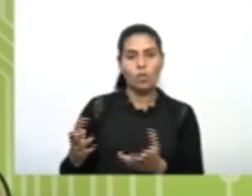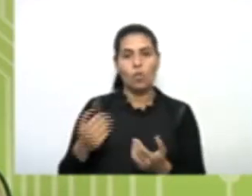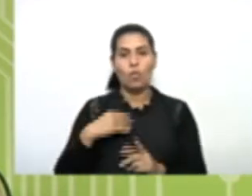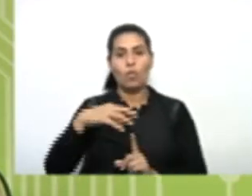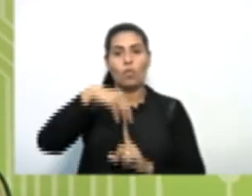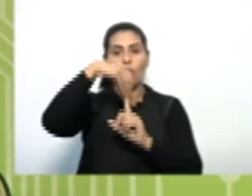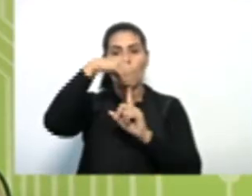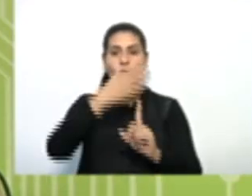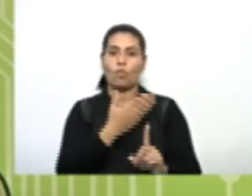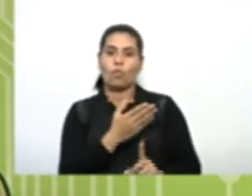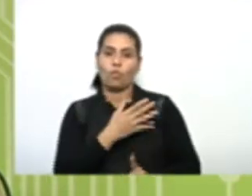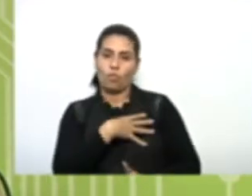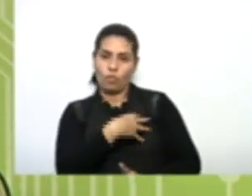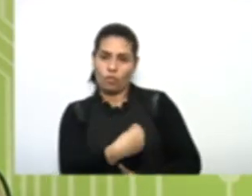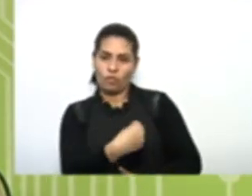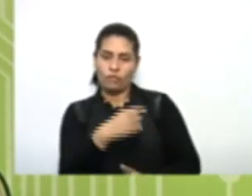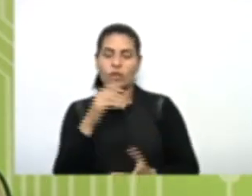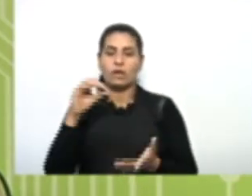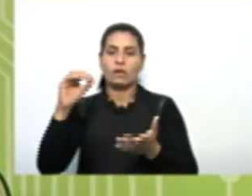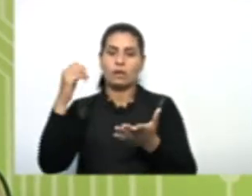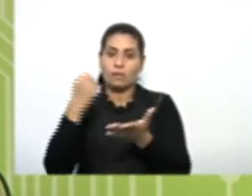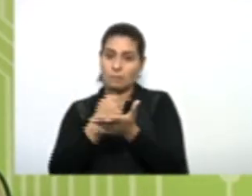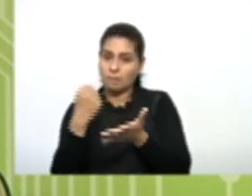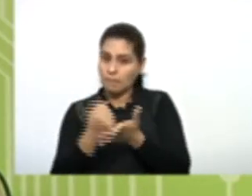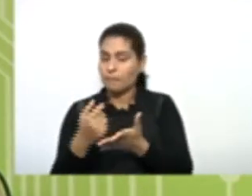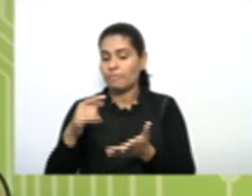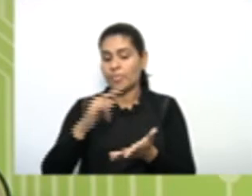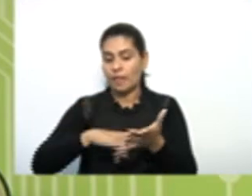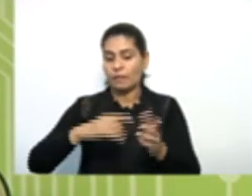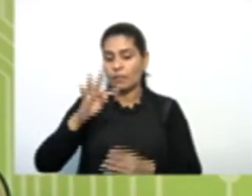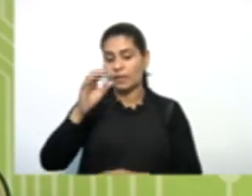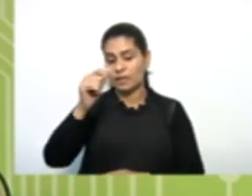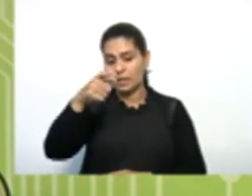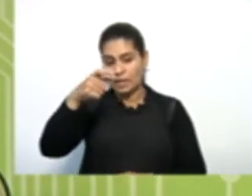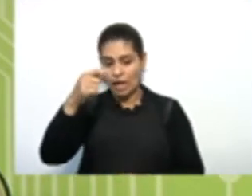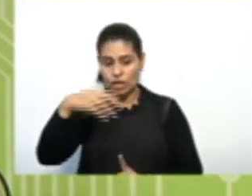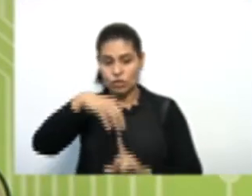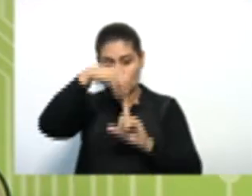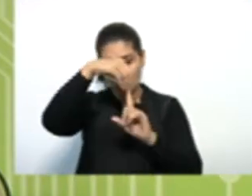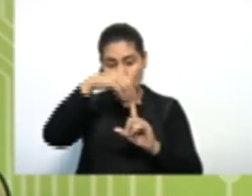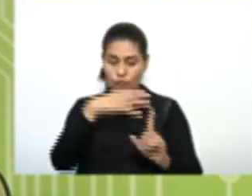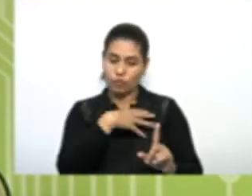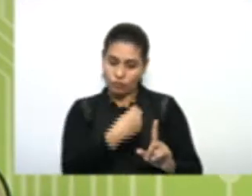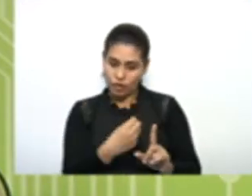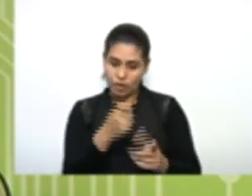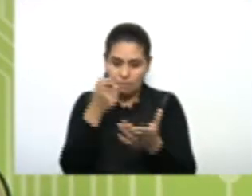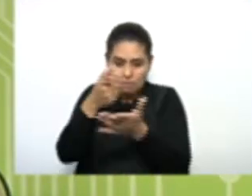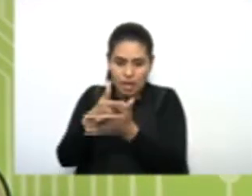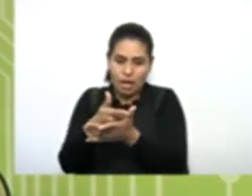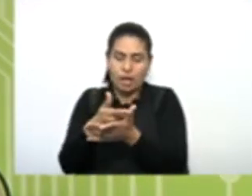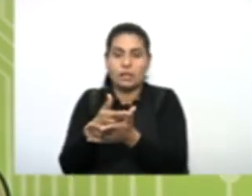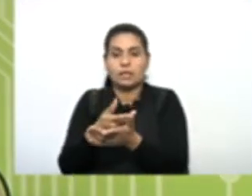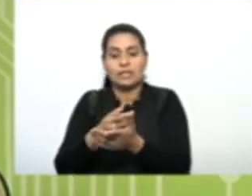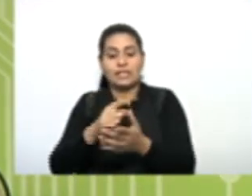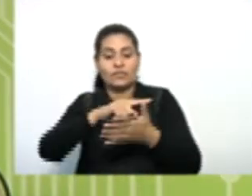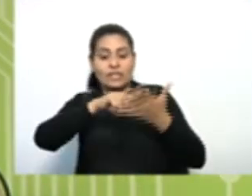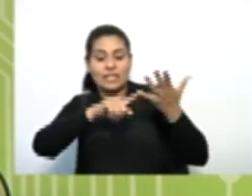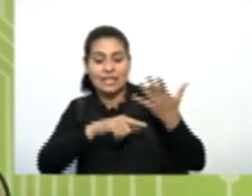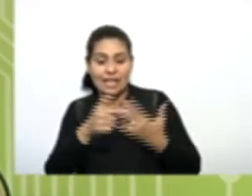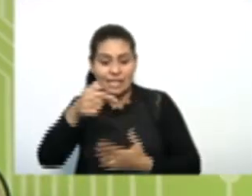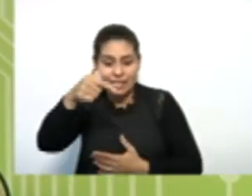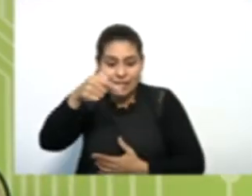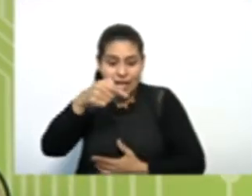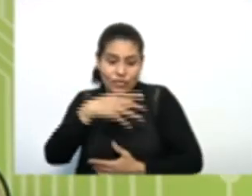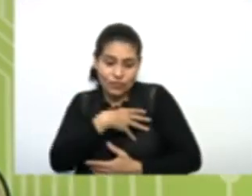um filho matriculado nessa cooperativa, você vai pagar uma taxa equivalente para a manutenção desse filho na escola. Se você tem 7